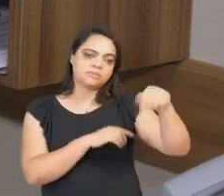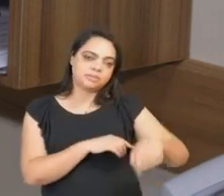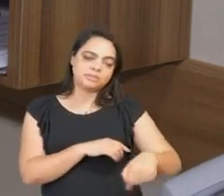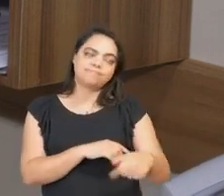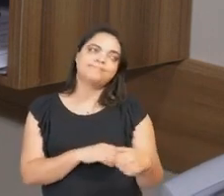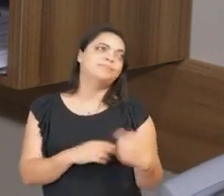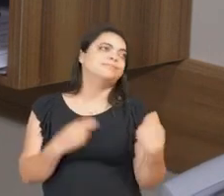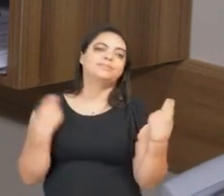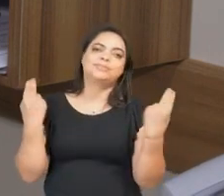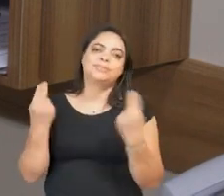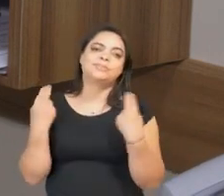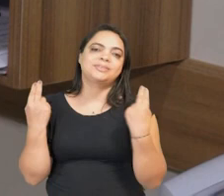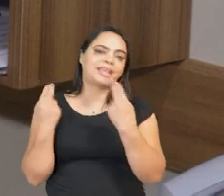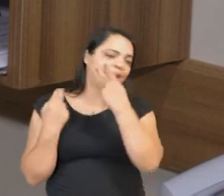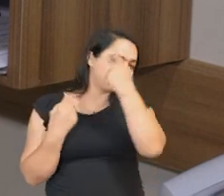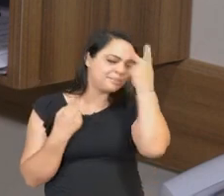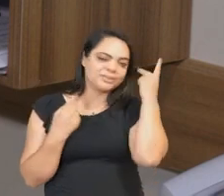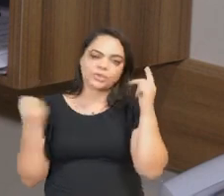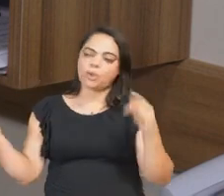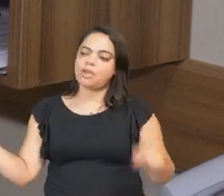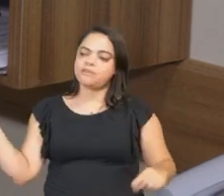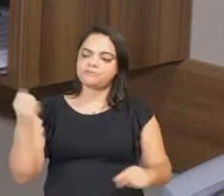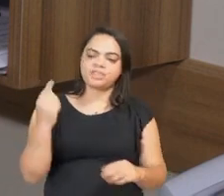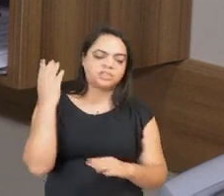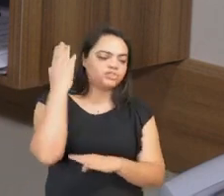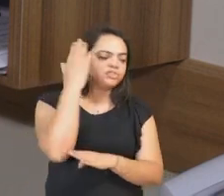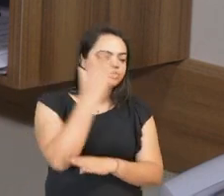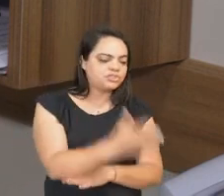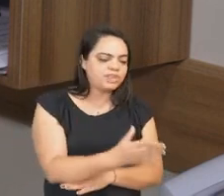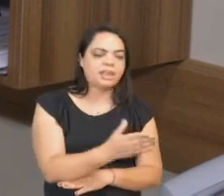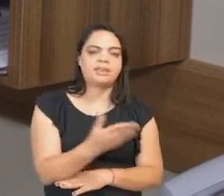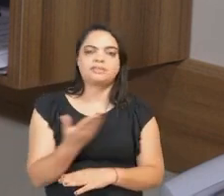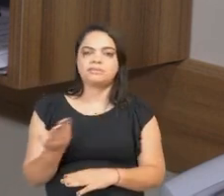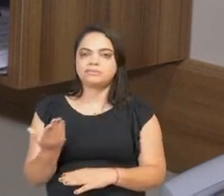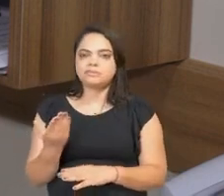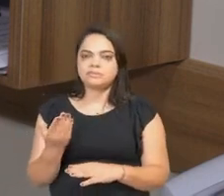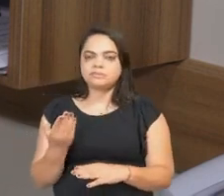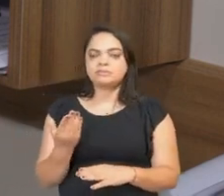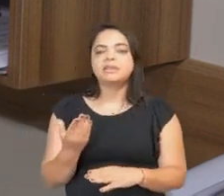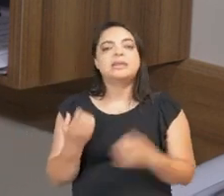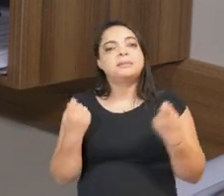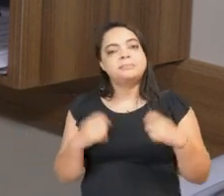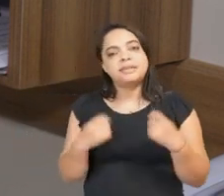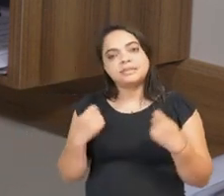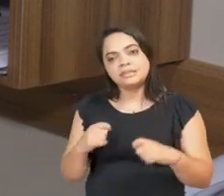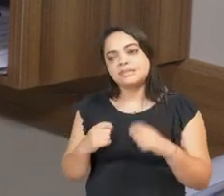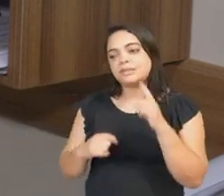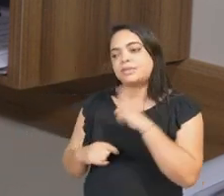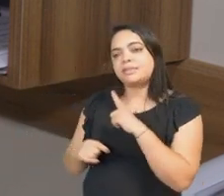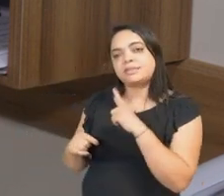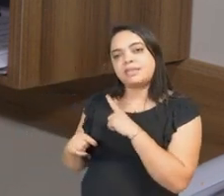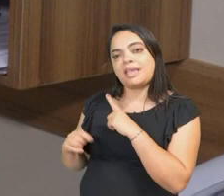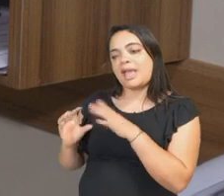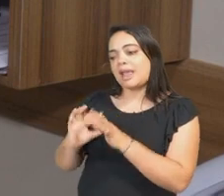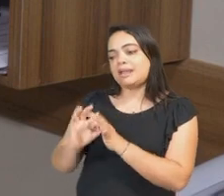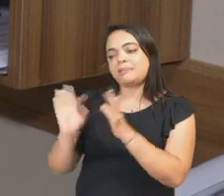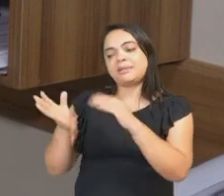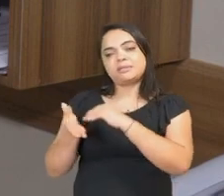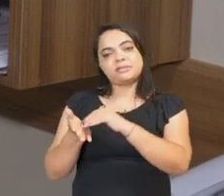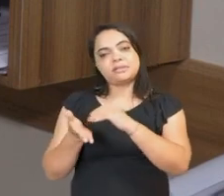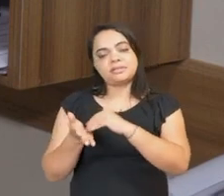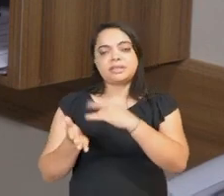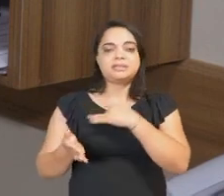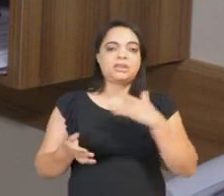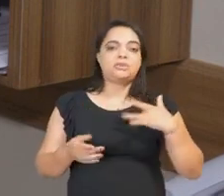nós então não tem como paciente chegar diretamente aqui conosco como encaminhamento uma biópsia ele tem que vir regulado porque